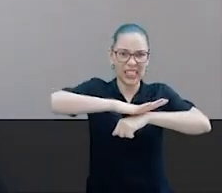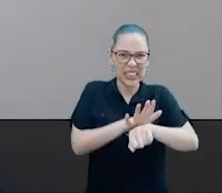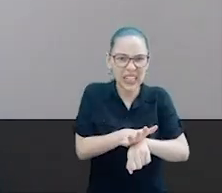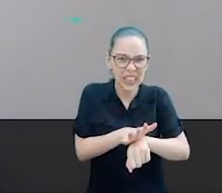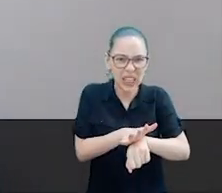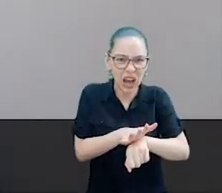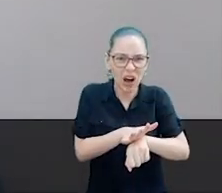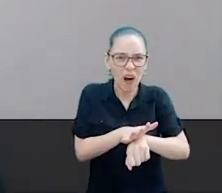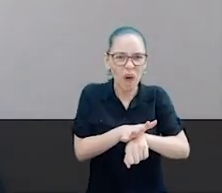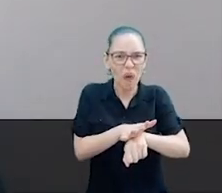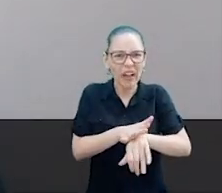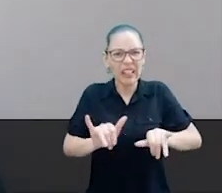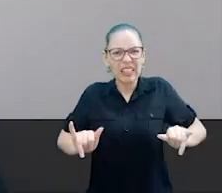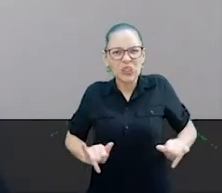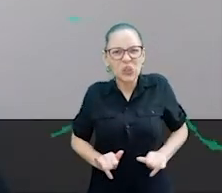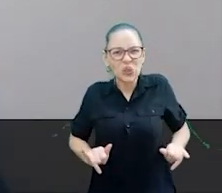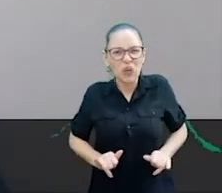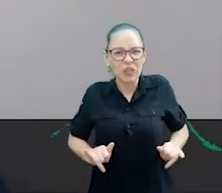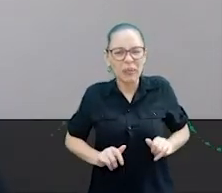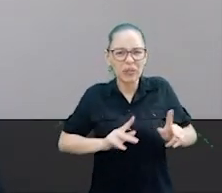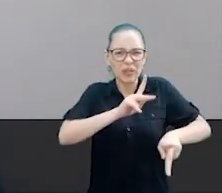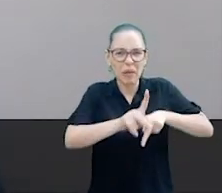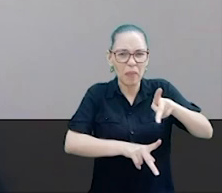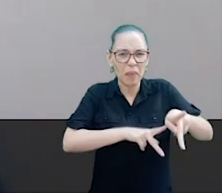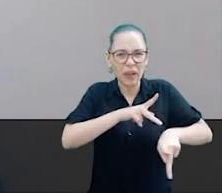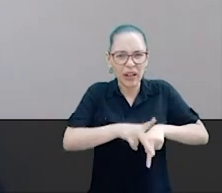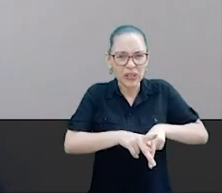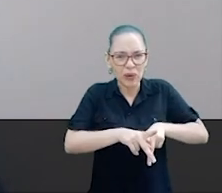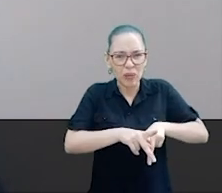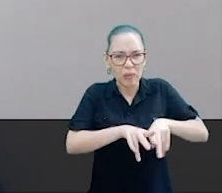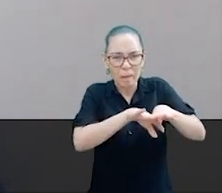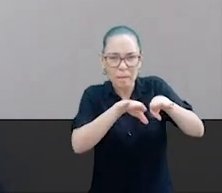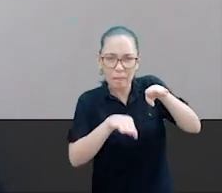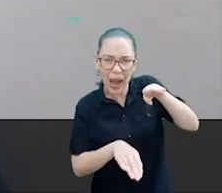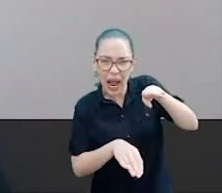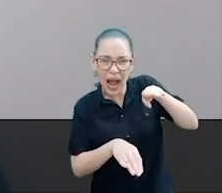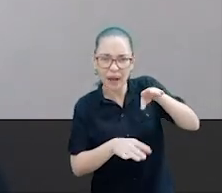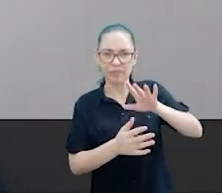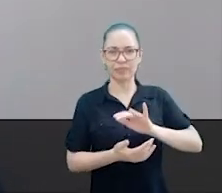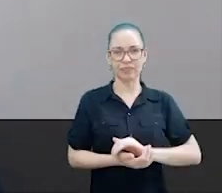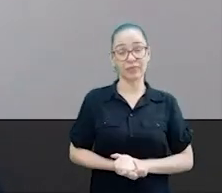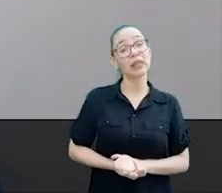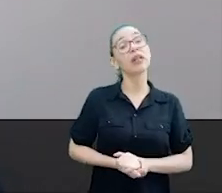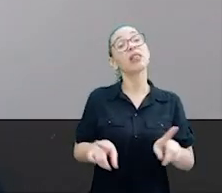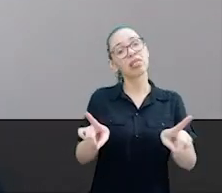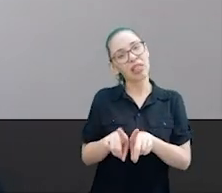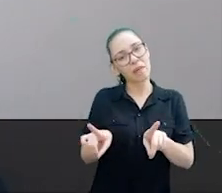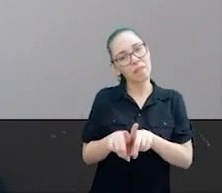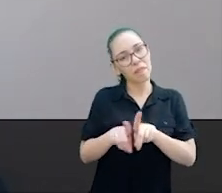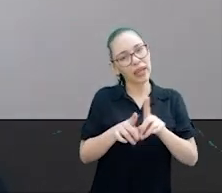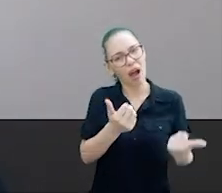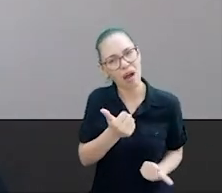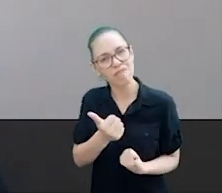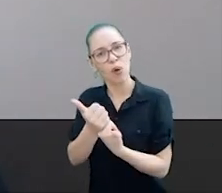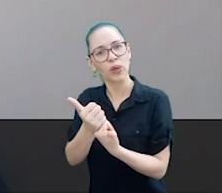contra o racismo, como o preconceito racial humilha e a humilhação social faz sofrer.